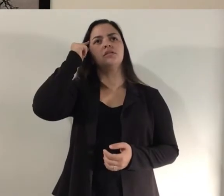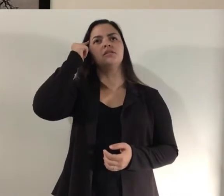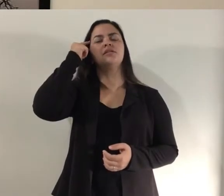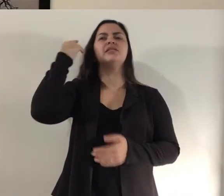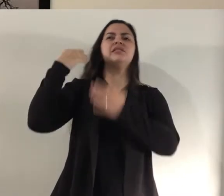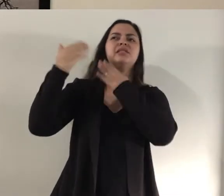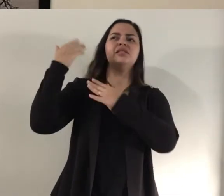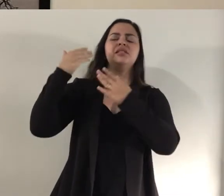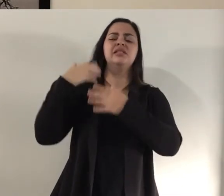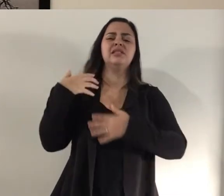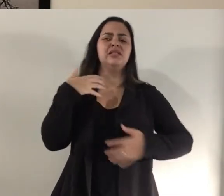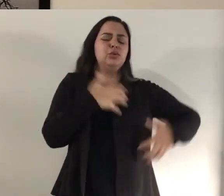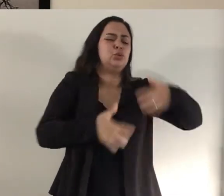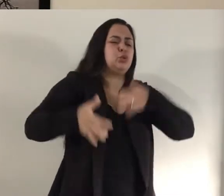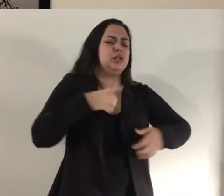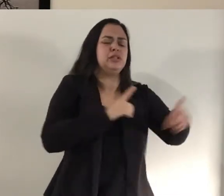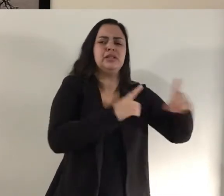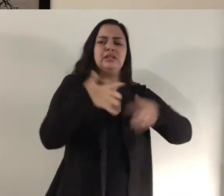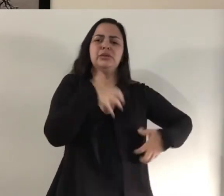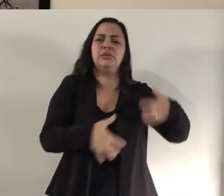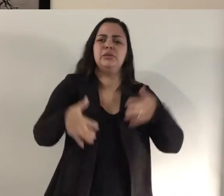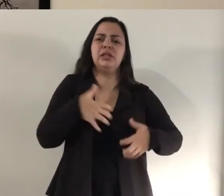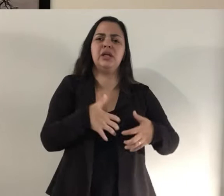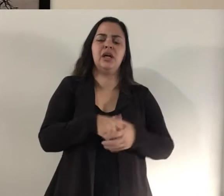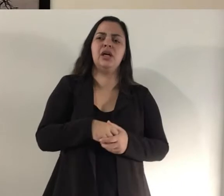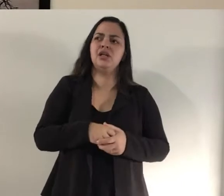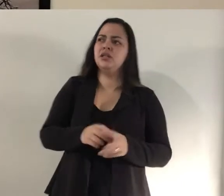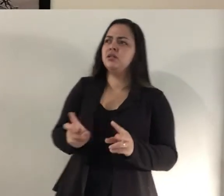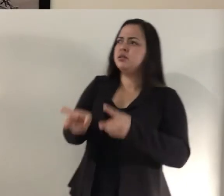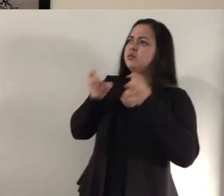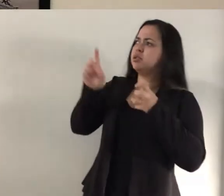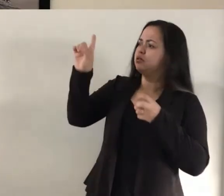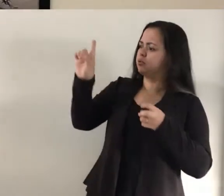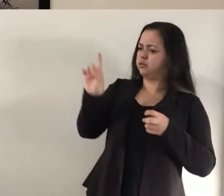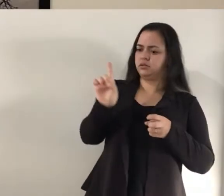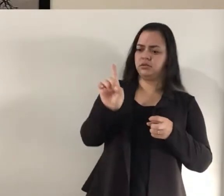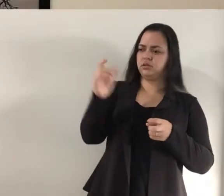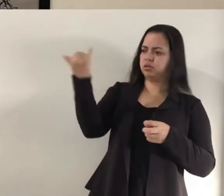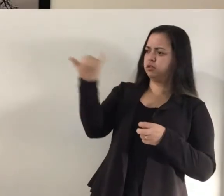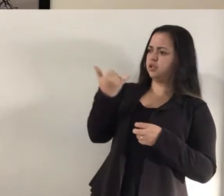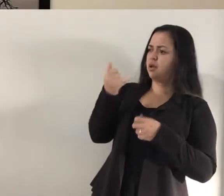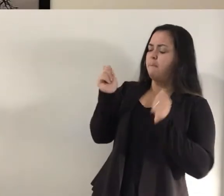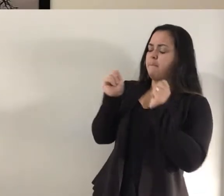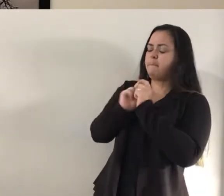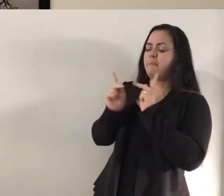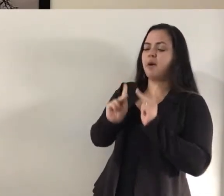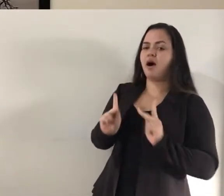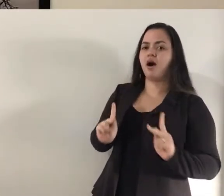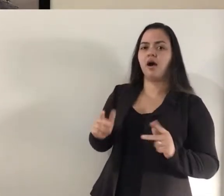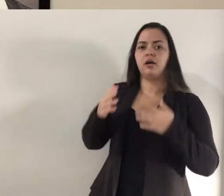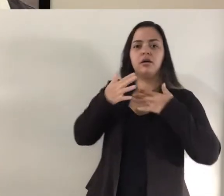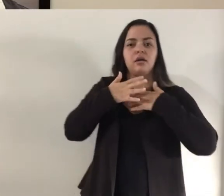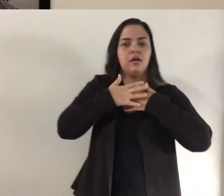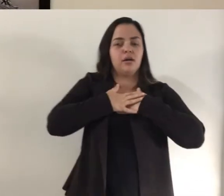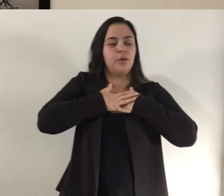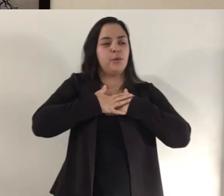chega e a voz que eles escutam é ele dizendo Shalom. Que a paz esteja com vocês. Essa poderia